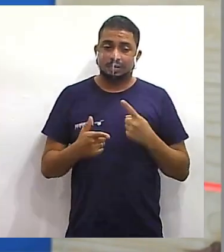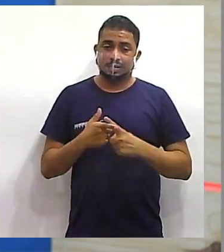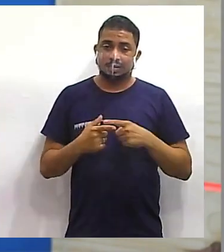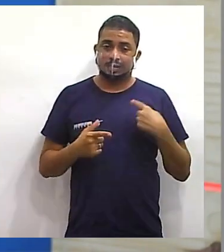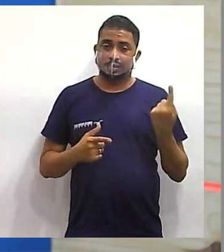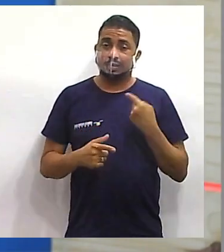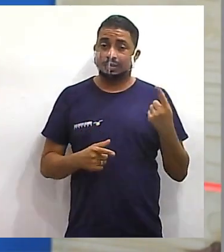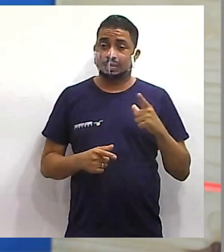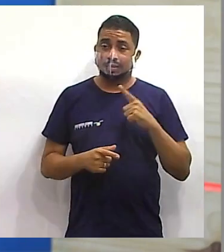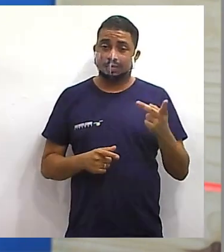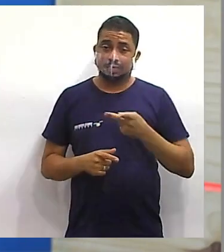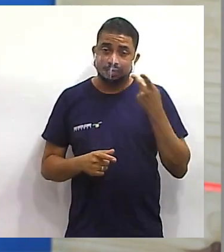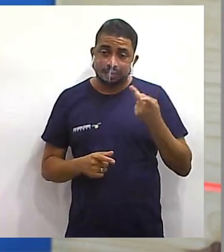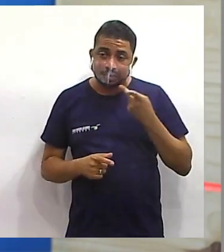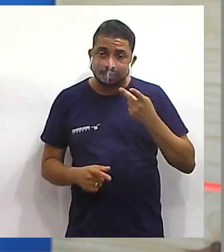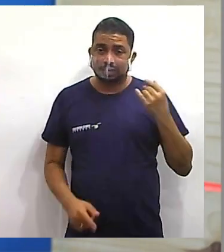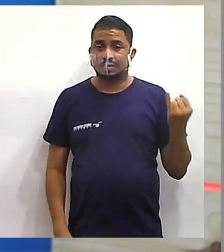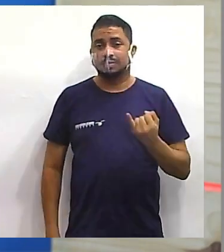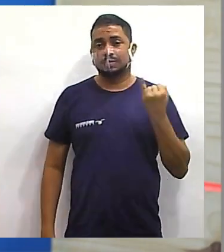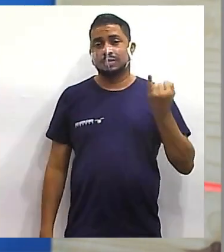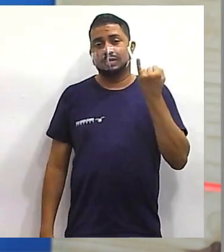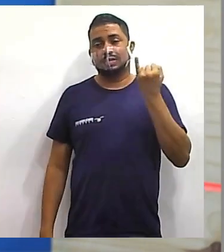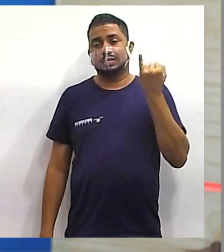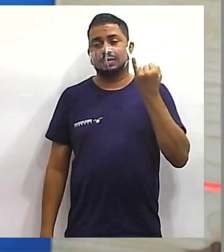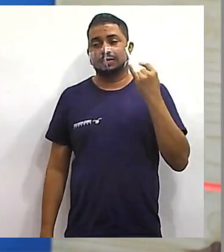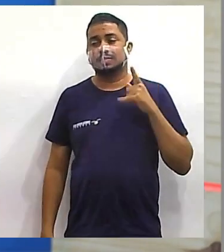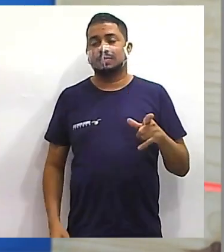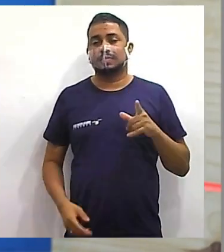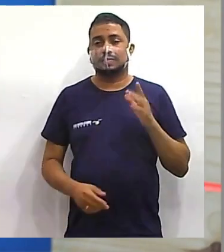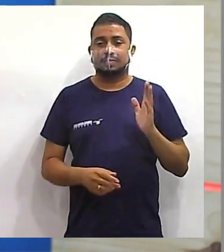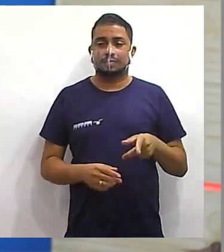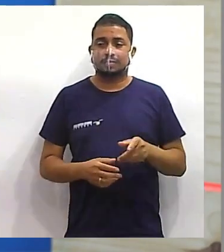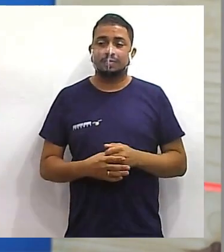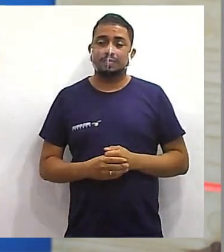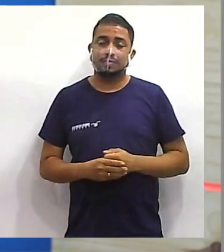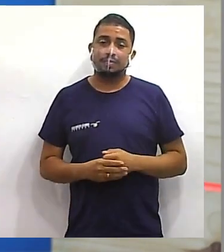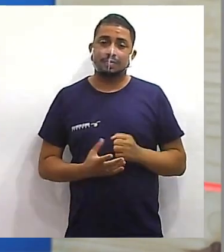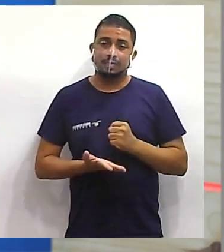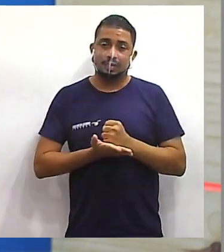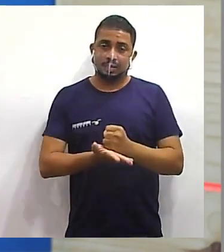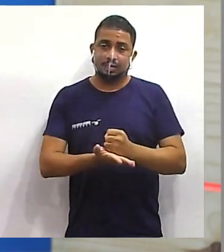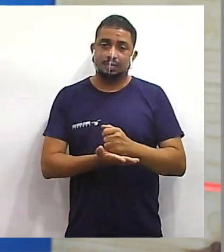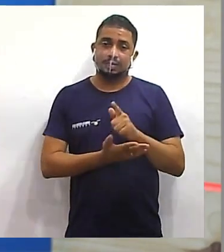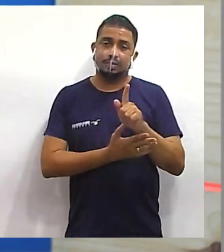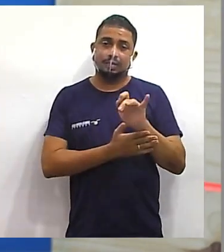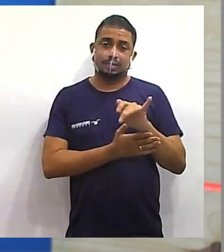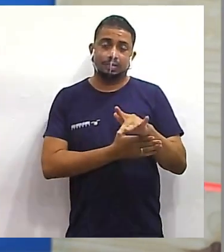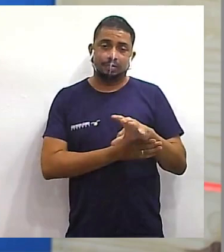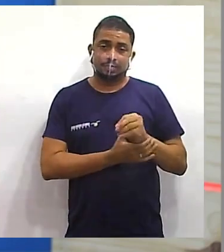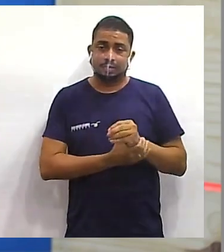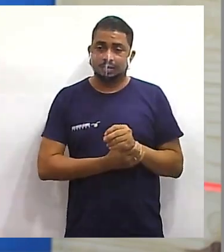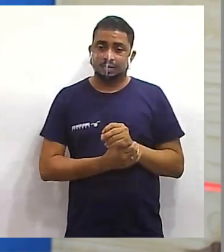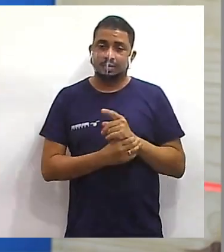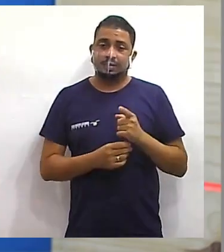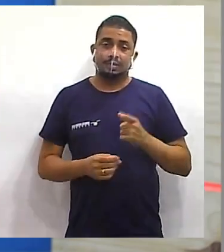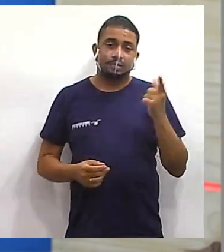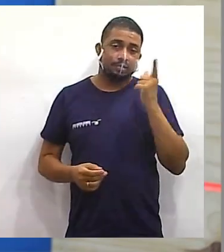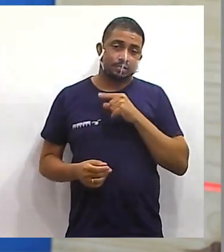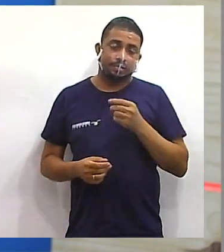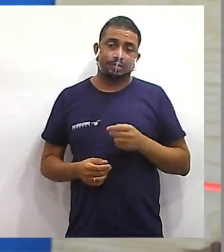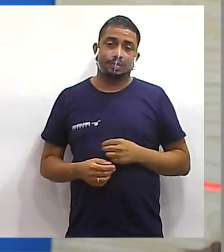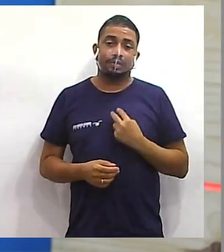está falando dessa questão tão importante desse órgão de apoio, né, que é o Grêmio Estudantil, porque você dá